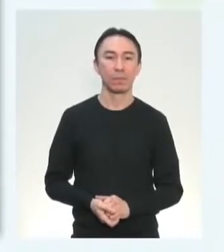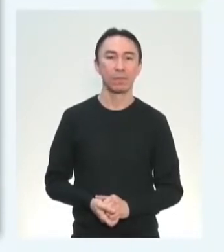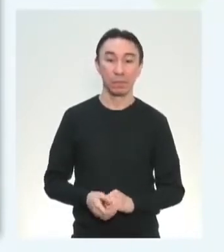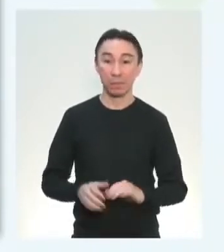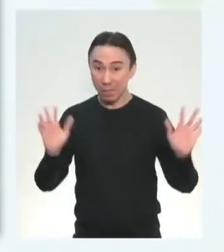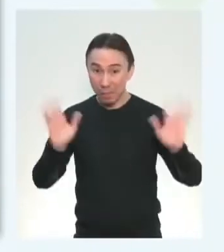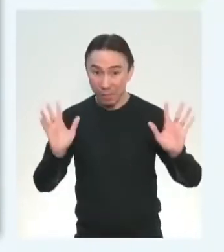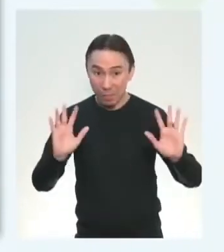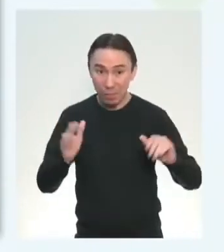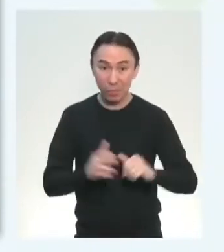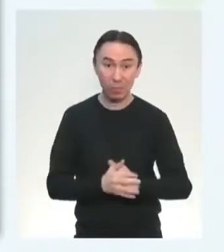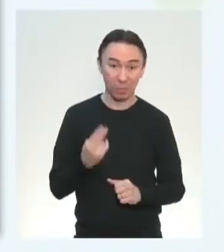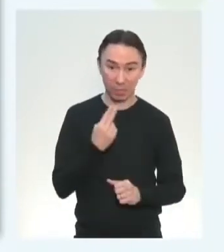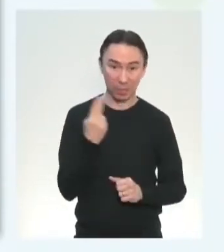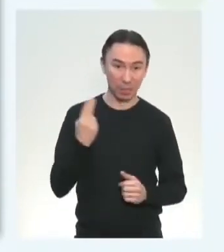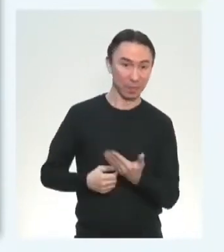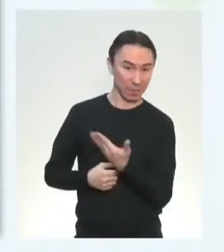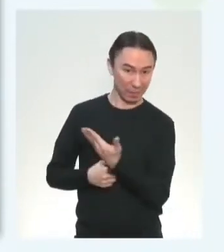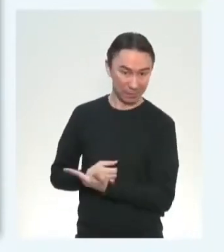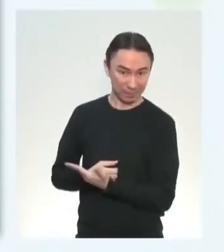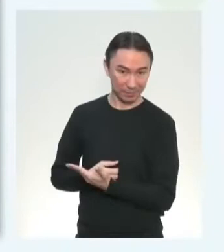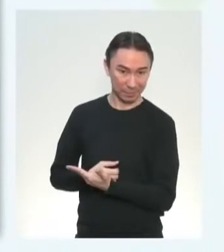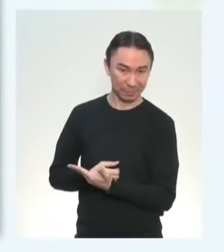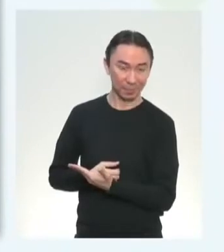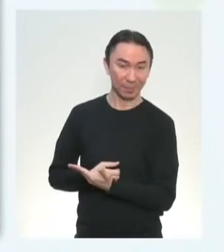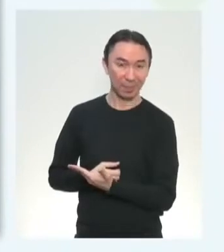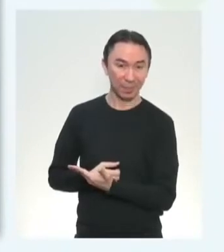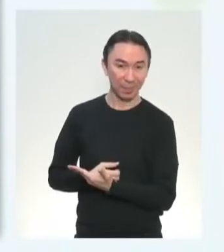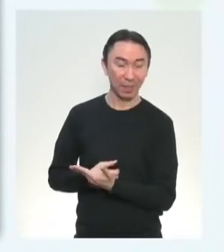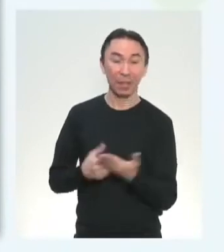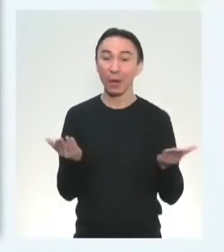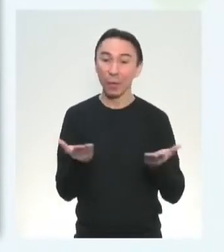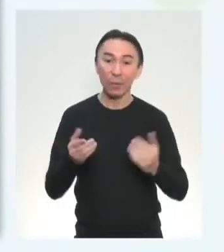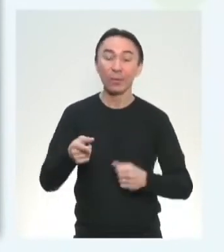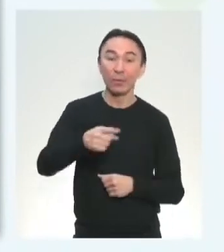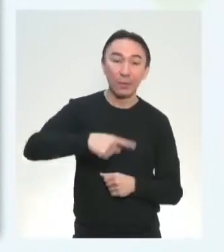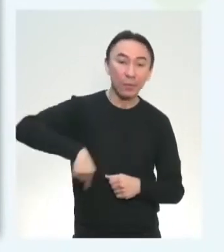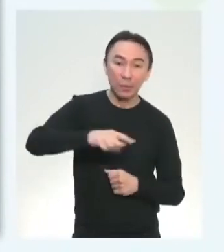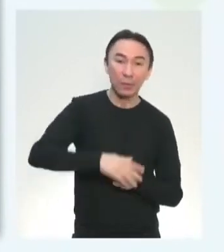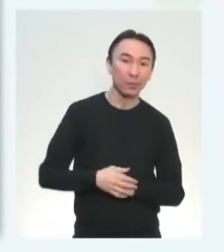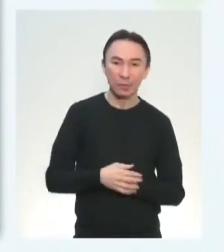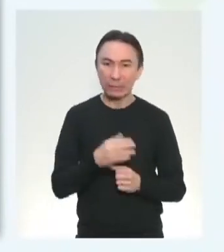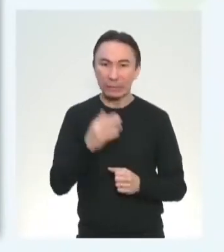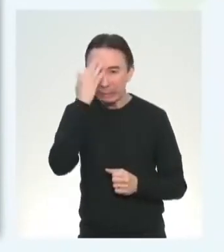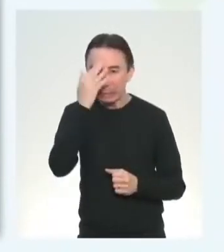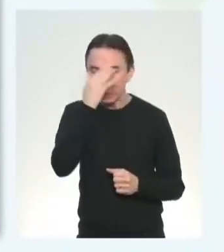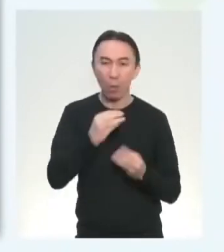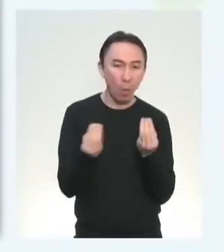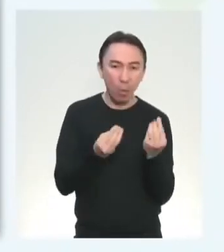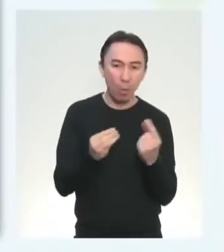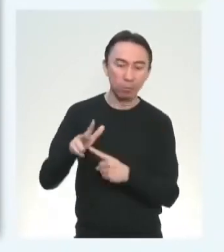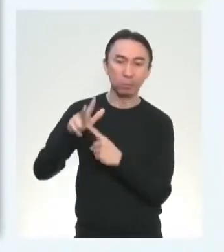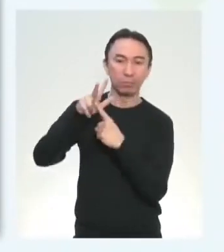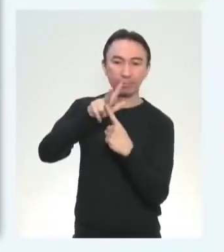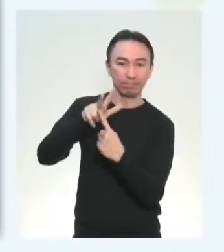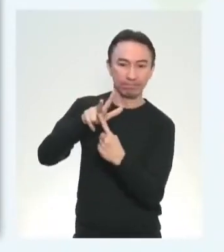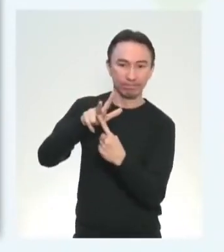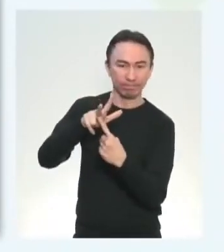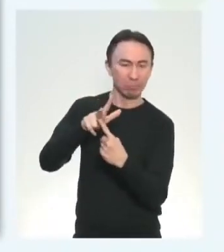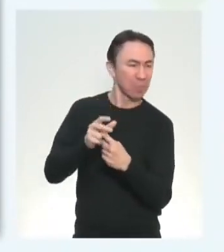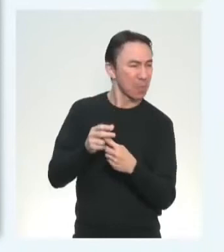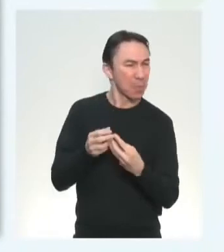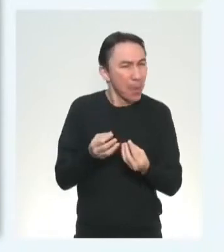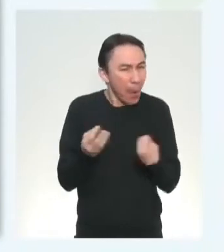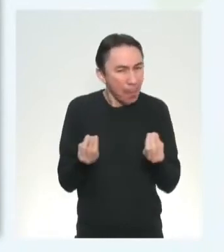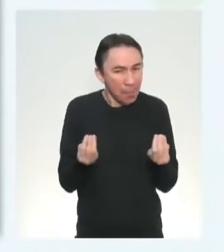Olá, meu nome é Luiz Guarino e agora vamos entender um pouco mais sobre sensoriamento remoto. O termo